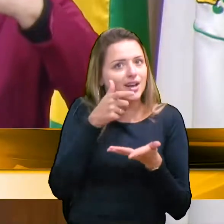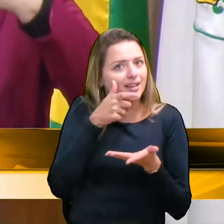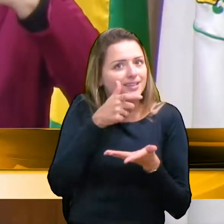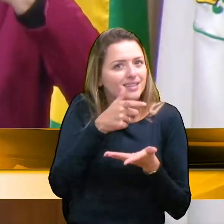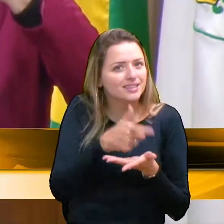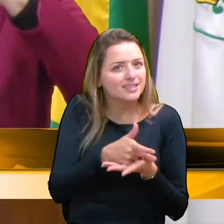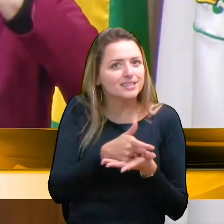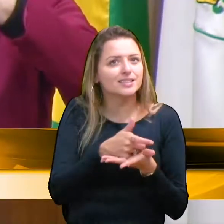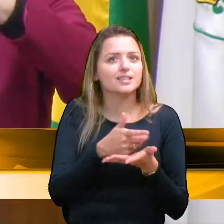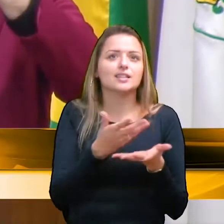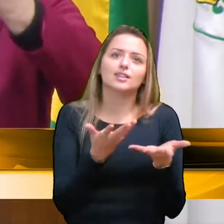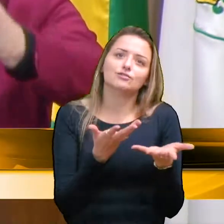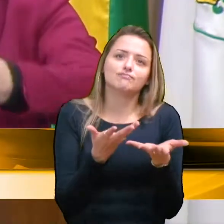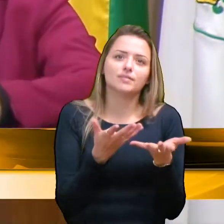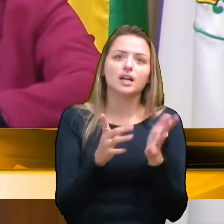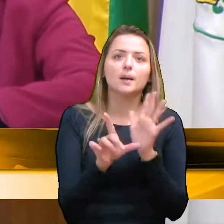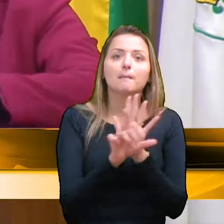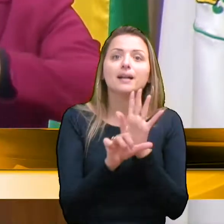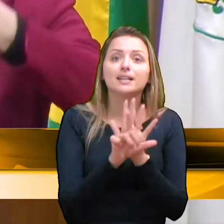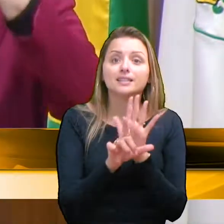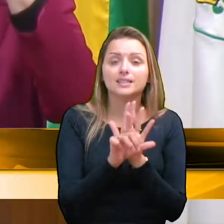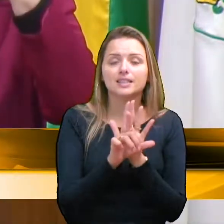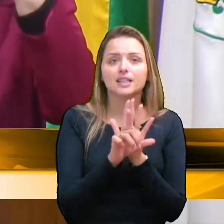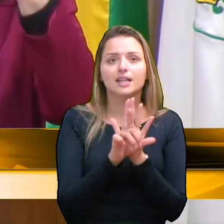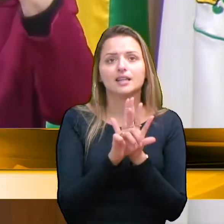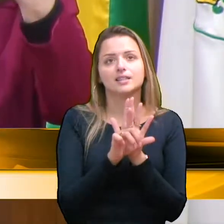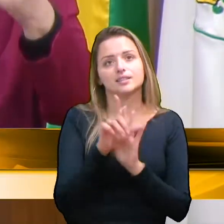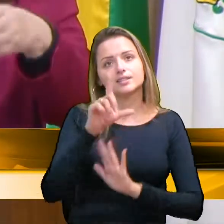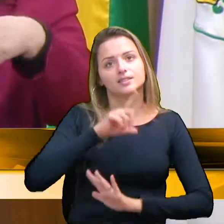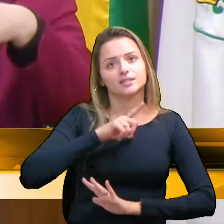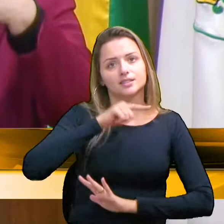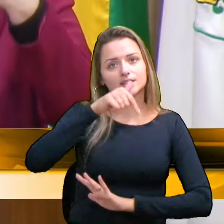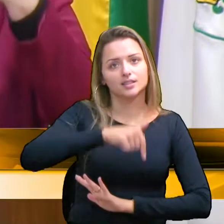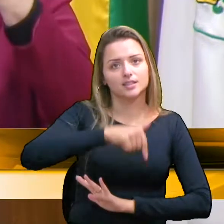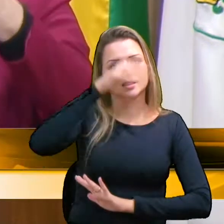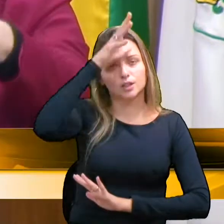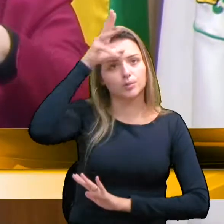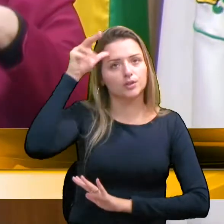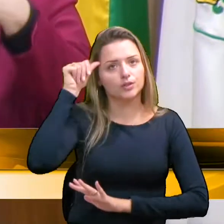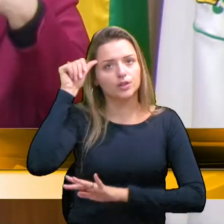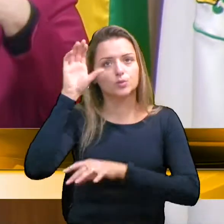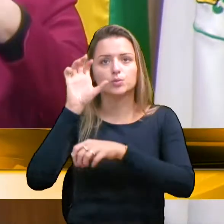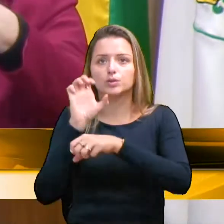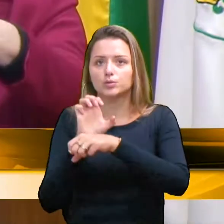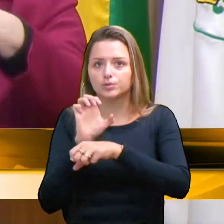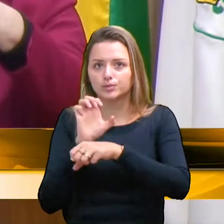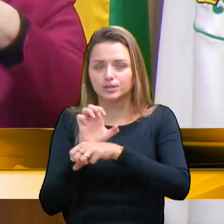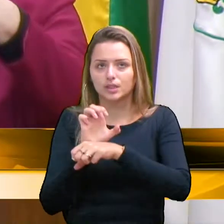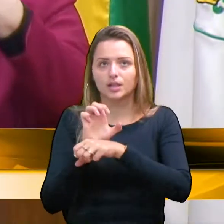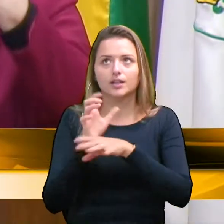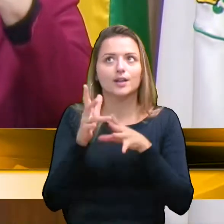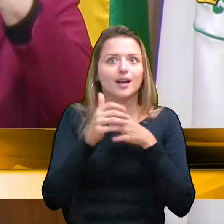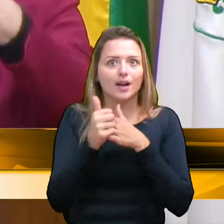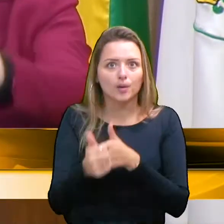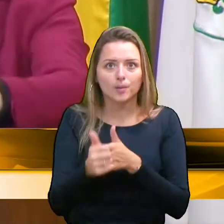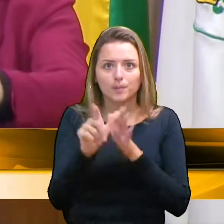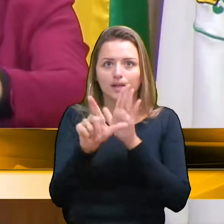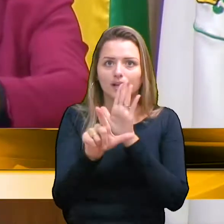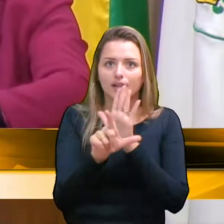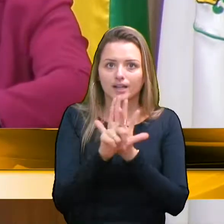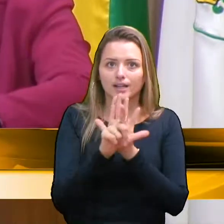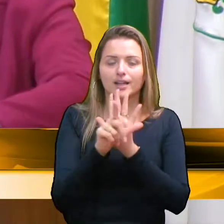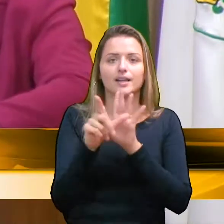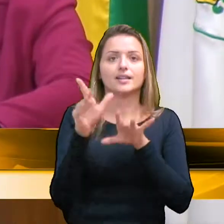pelas leis, enfim, que tem tanto no município como no estado, acompanhar essas leis de